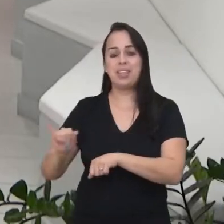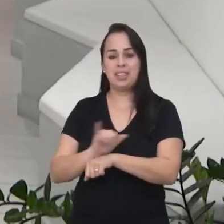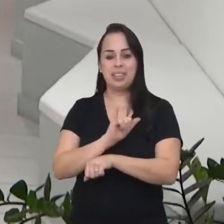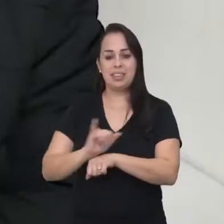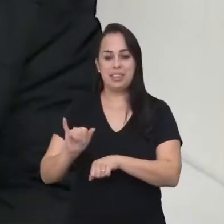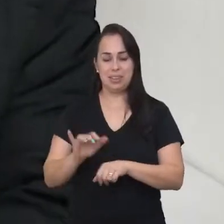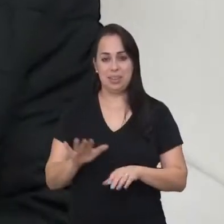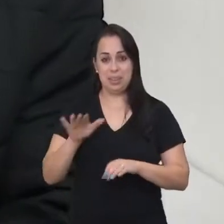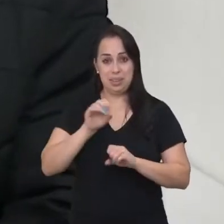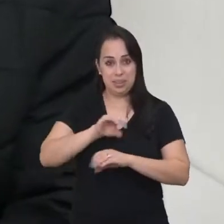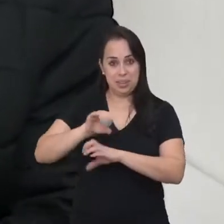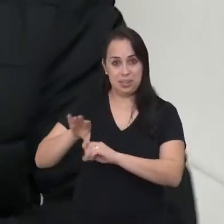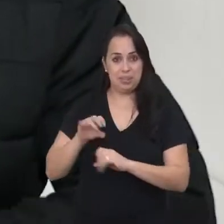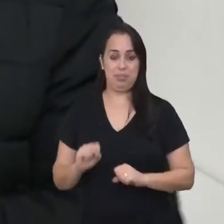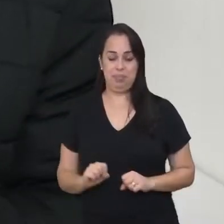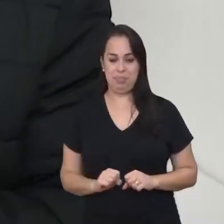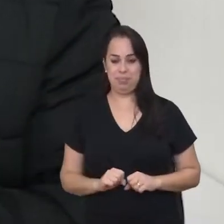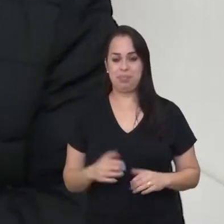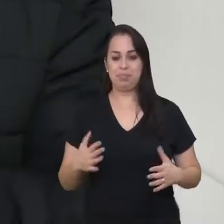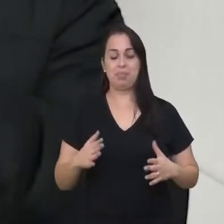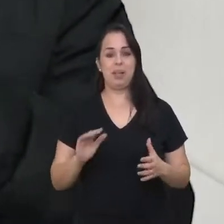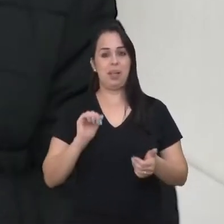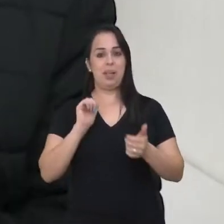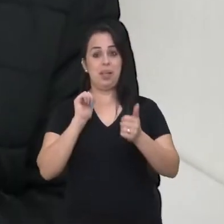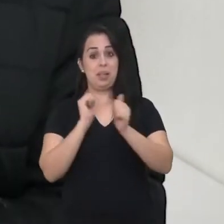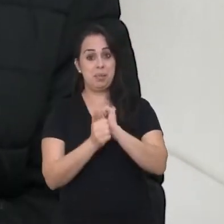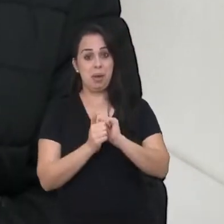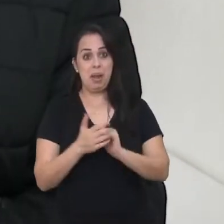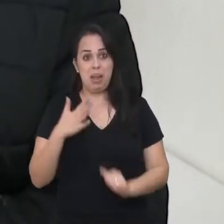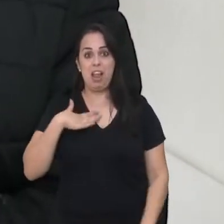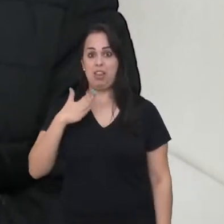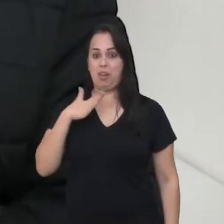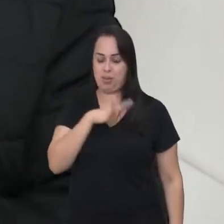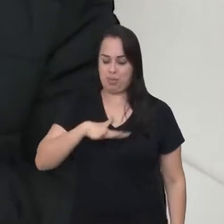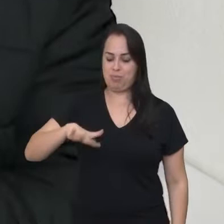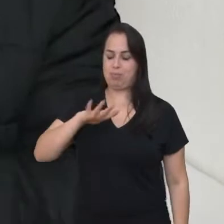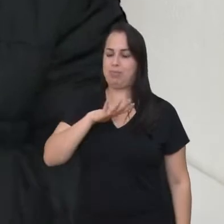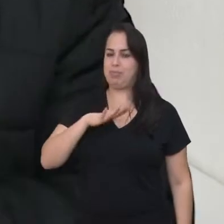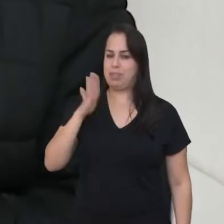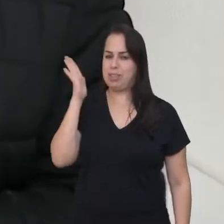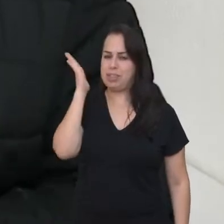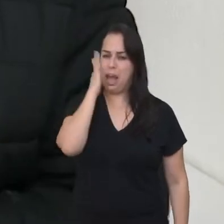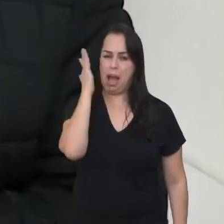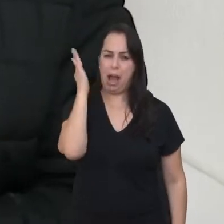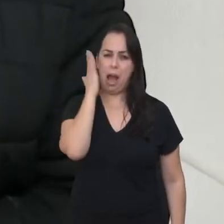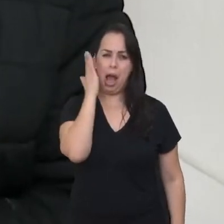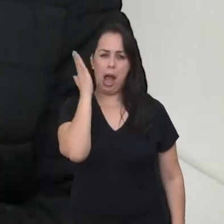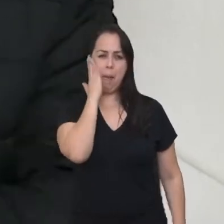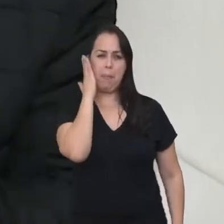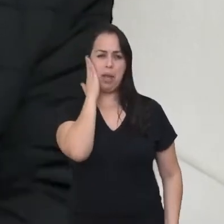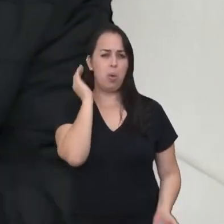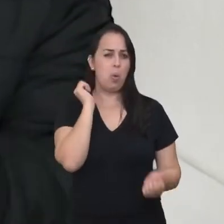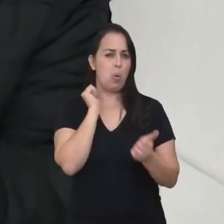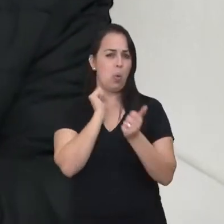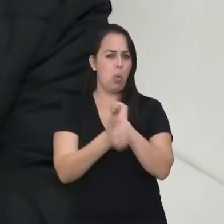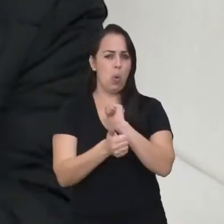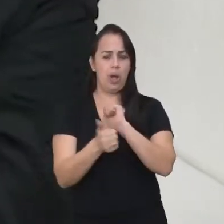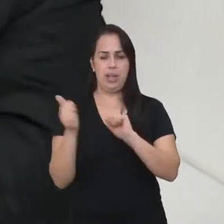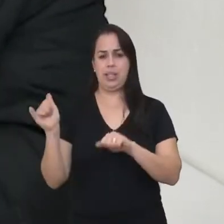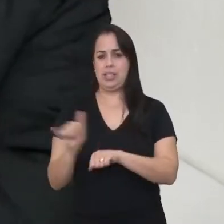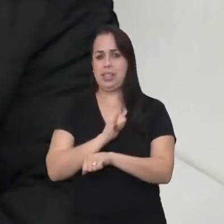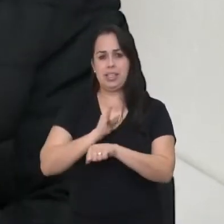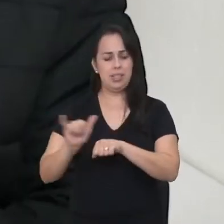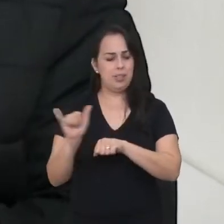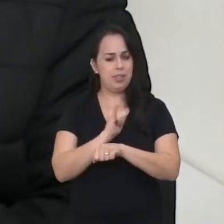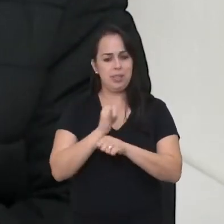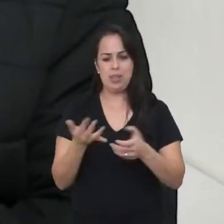de ensino. O esporte, eu acho que assim, pra gente que é da área, a gente sabe a importância dele, sabe como é uma